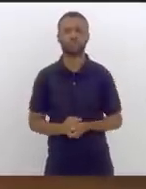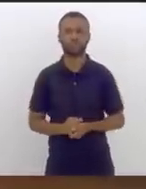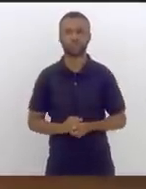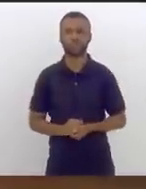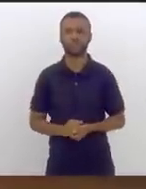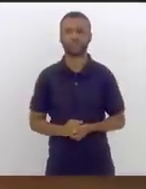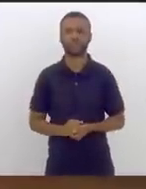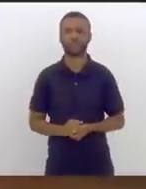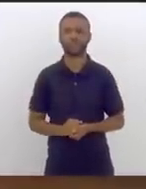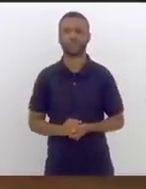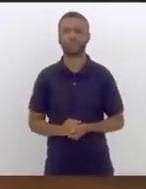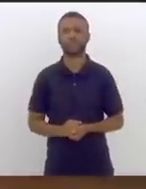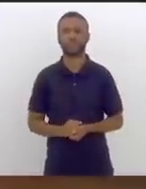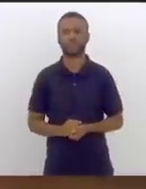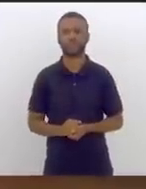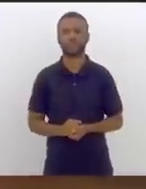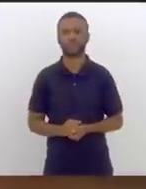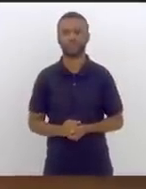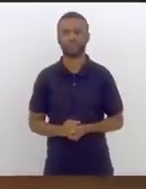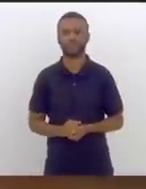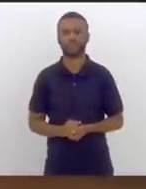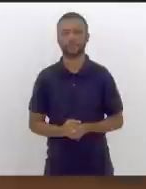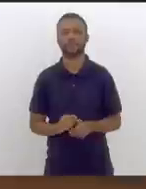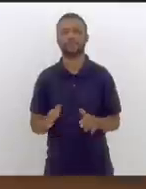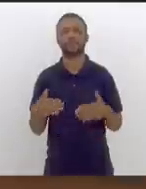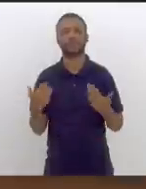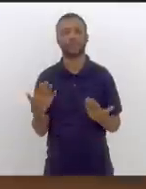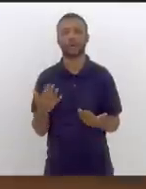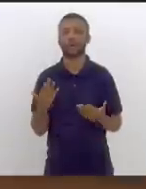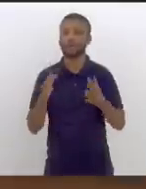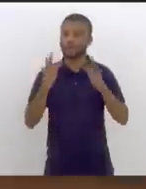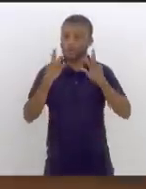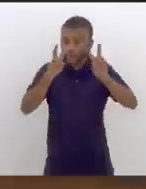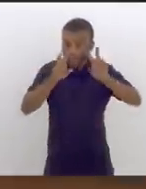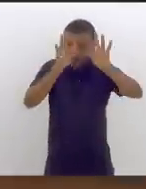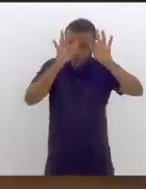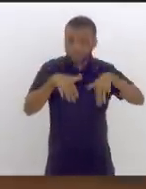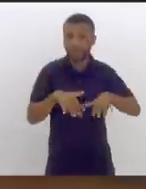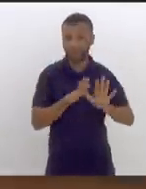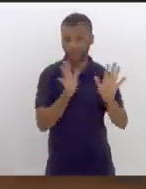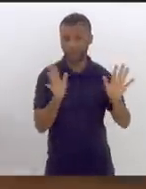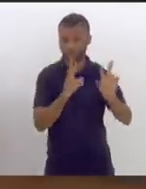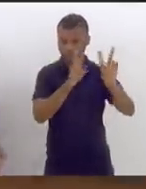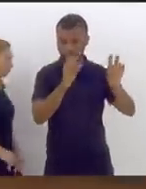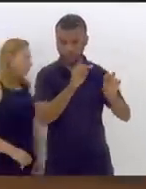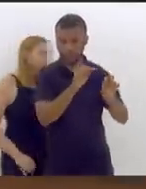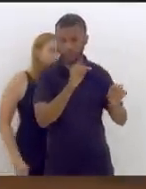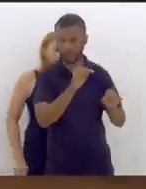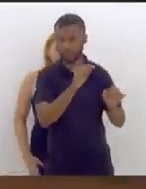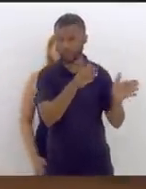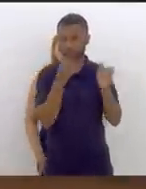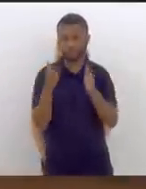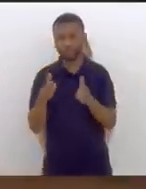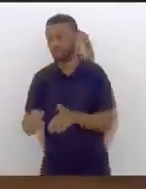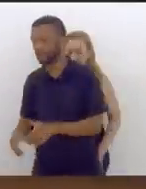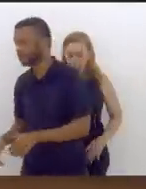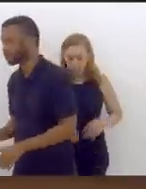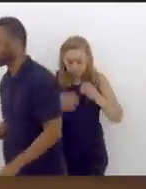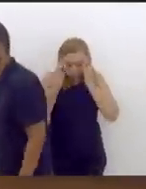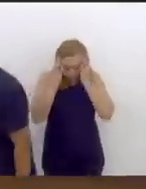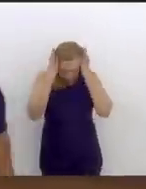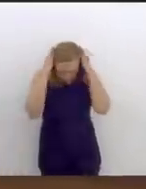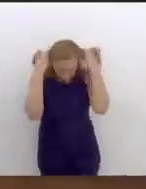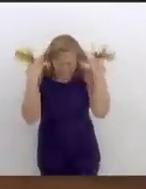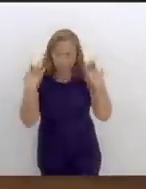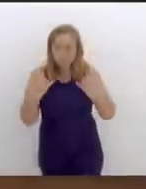a luta que nós travamos Então vou dar por encerrar desse tema então Coronel deixa o Coronel